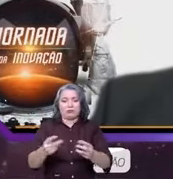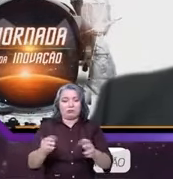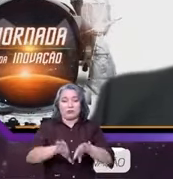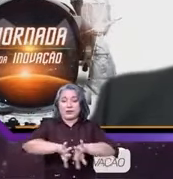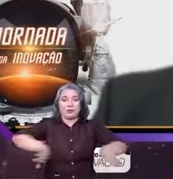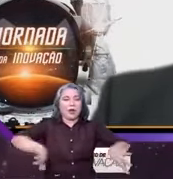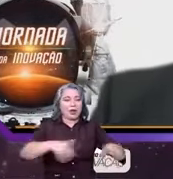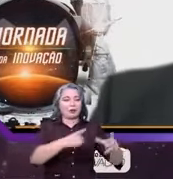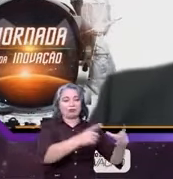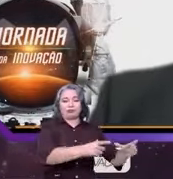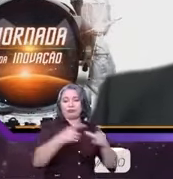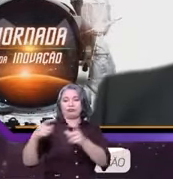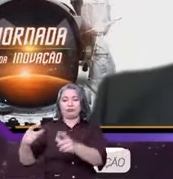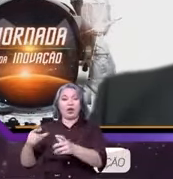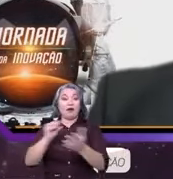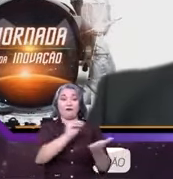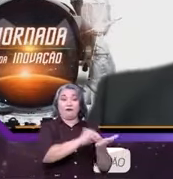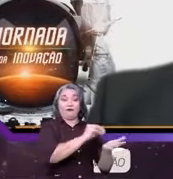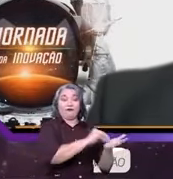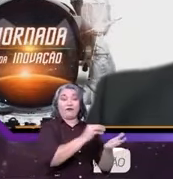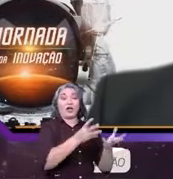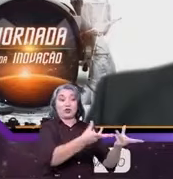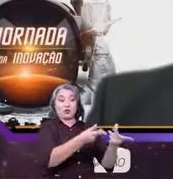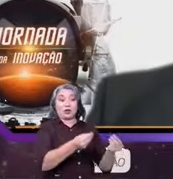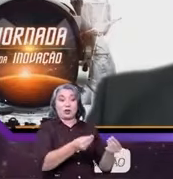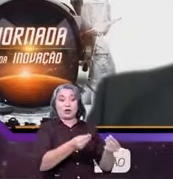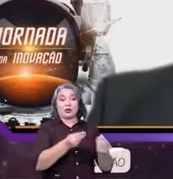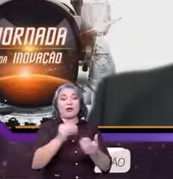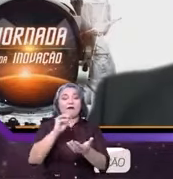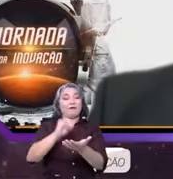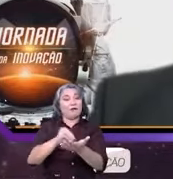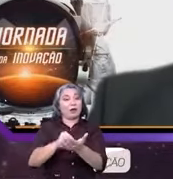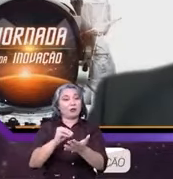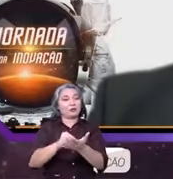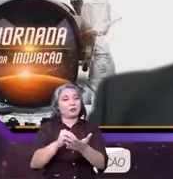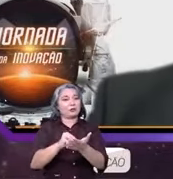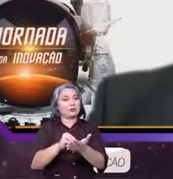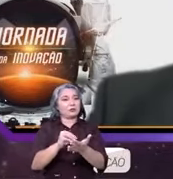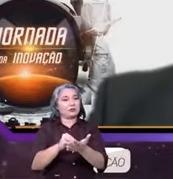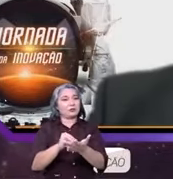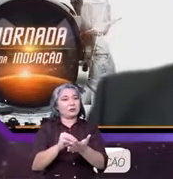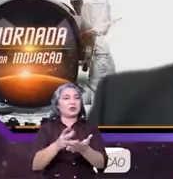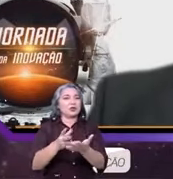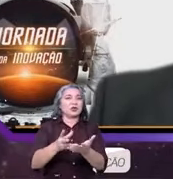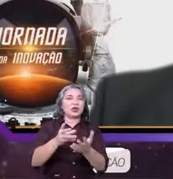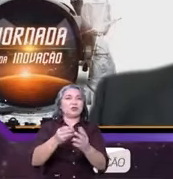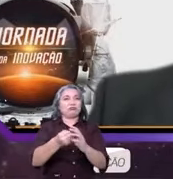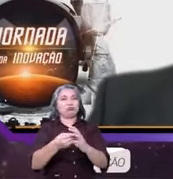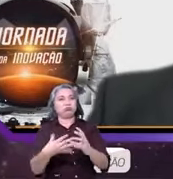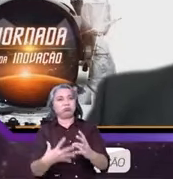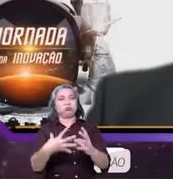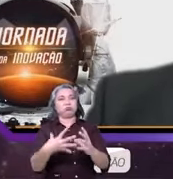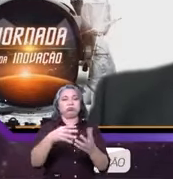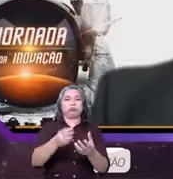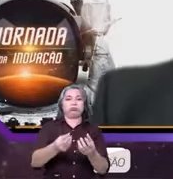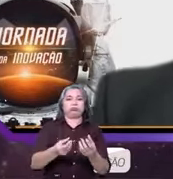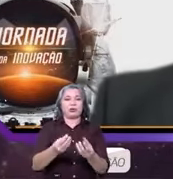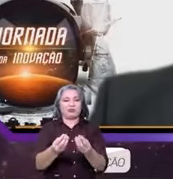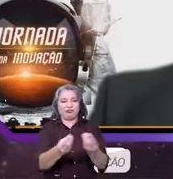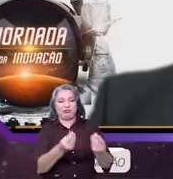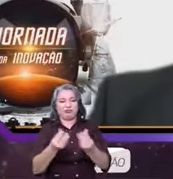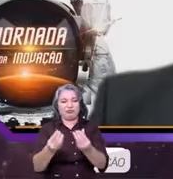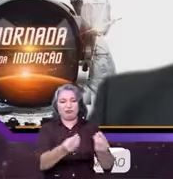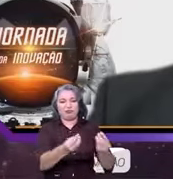separadas. Falta de qualidade ou falta de um aspecto de qualidade ou de ter uma validação